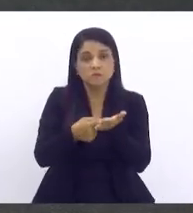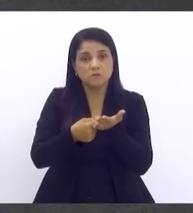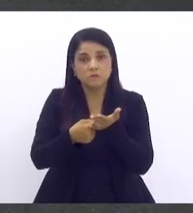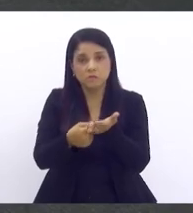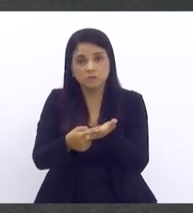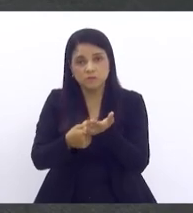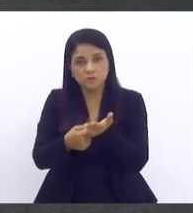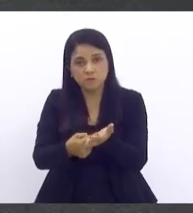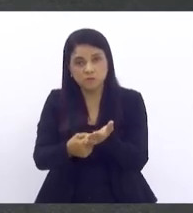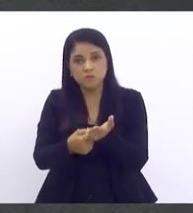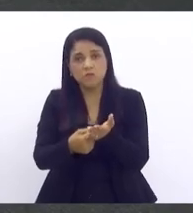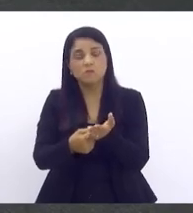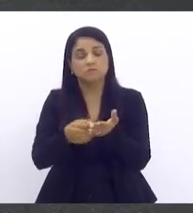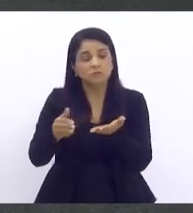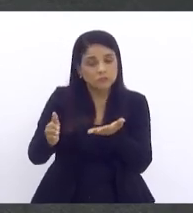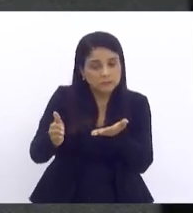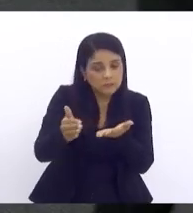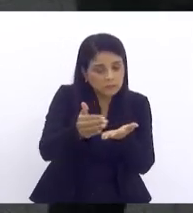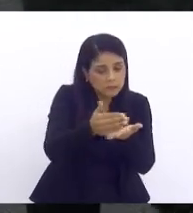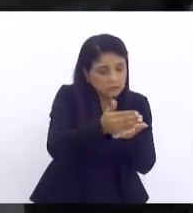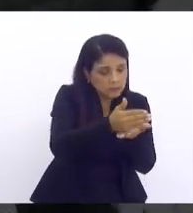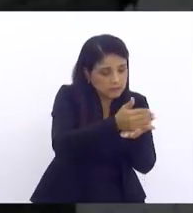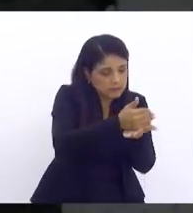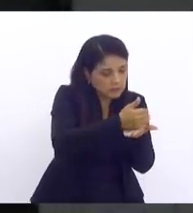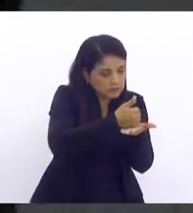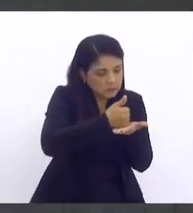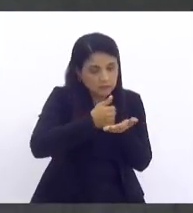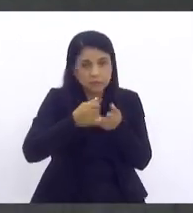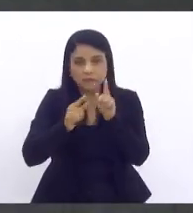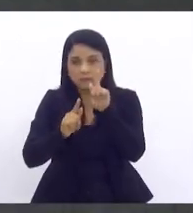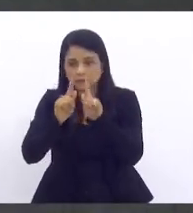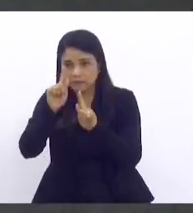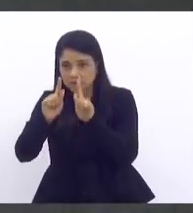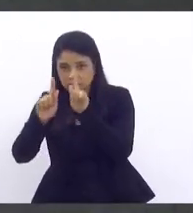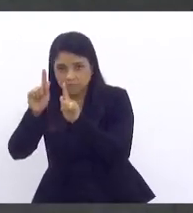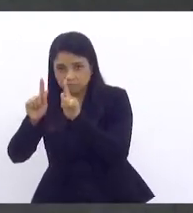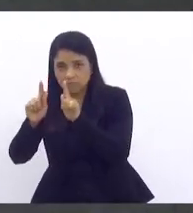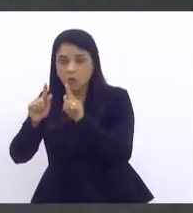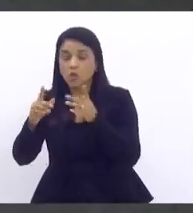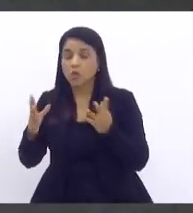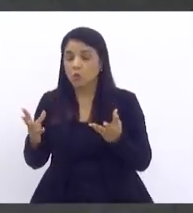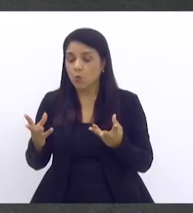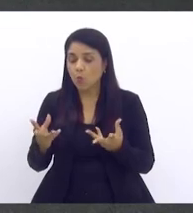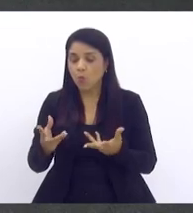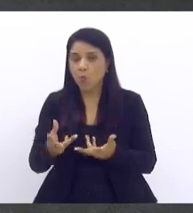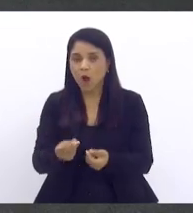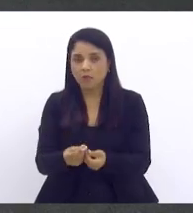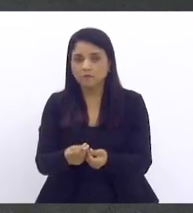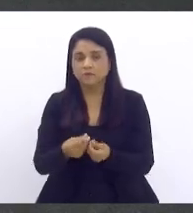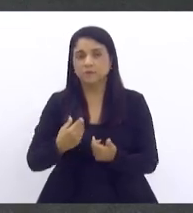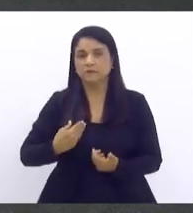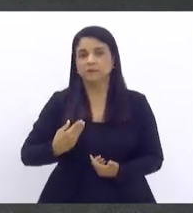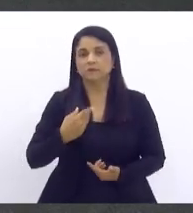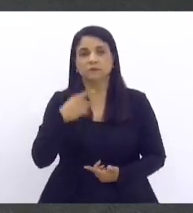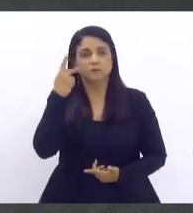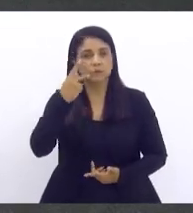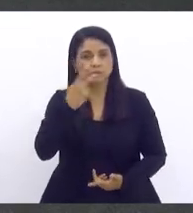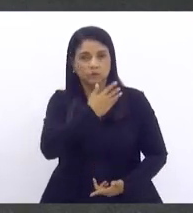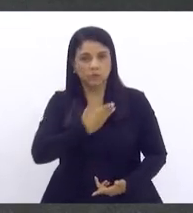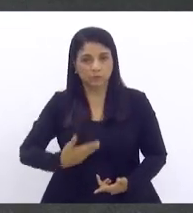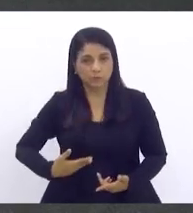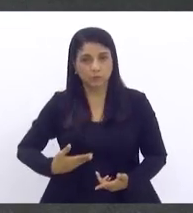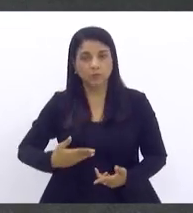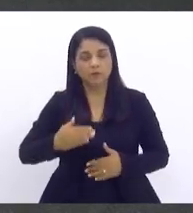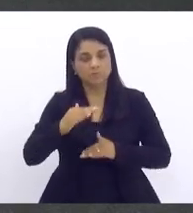na produção de dados estatísticos que leve, qualifique as políticas públicas para a superação do